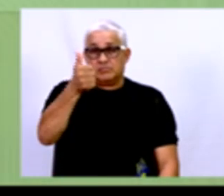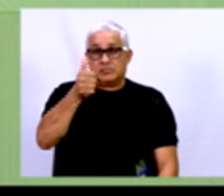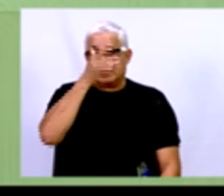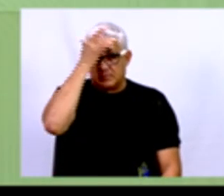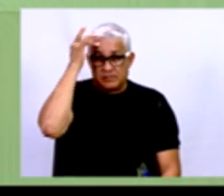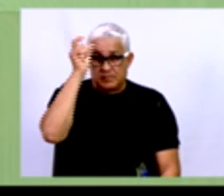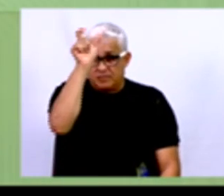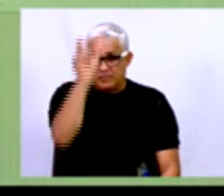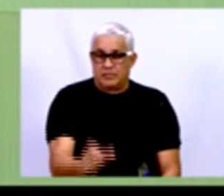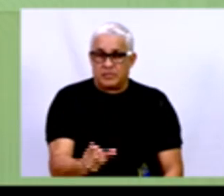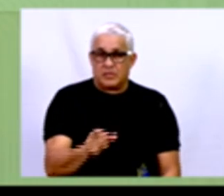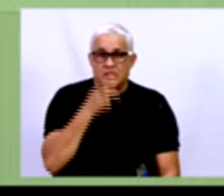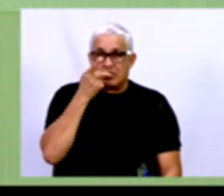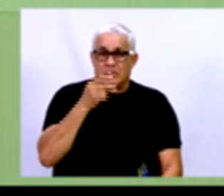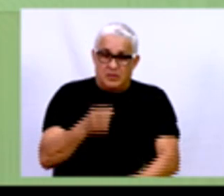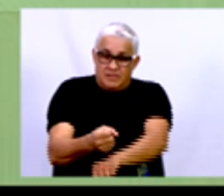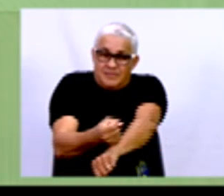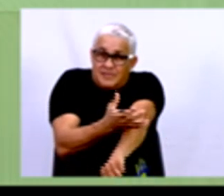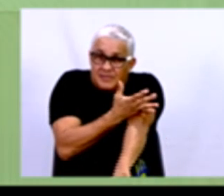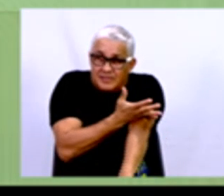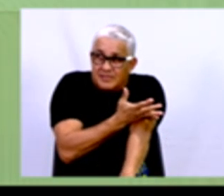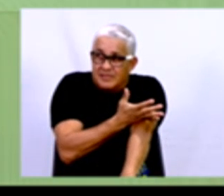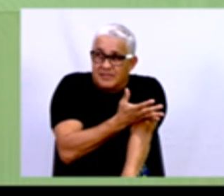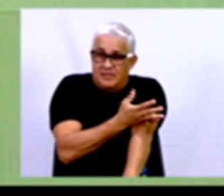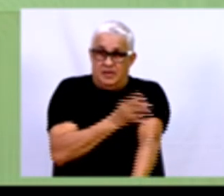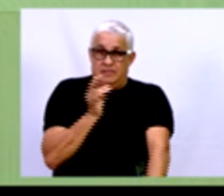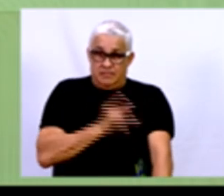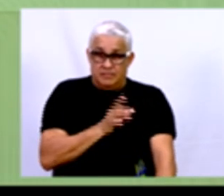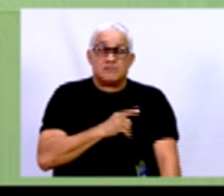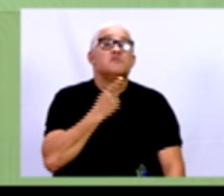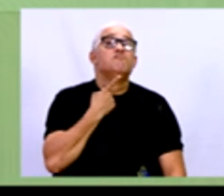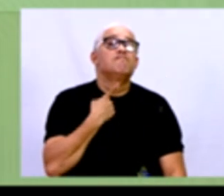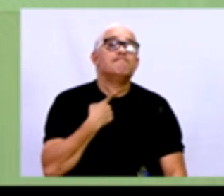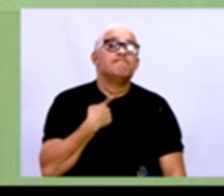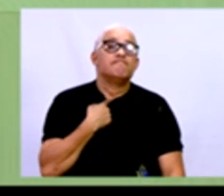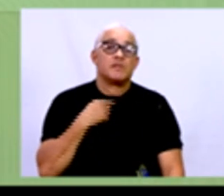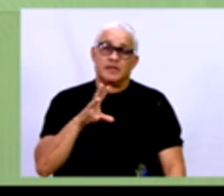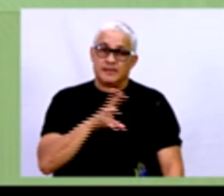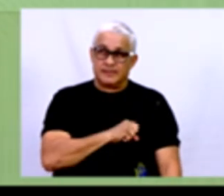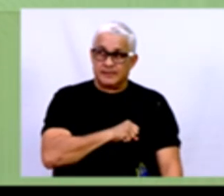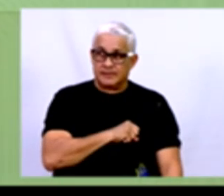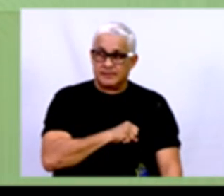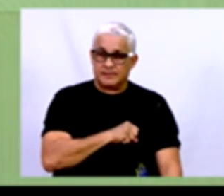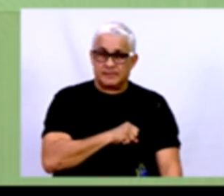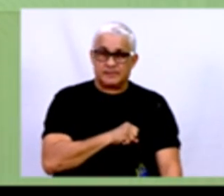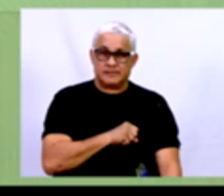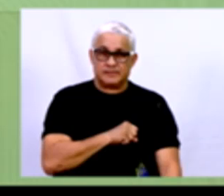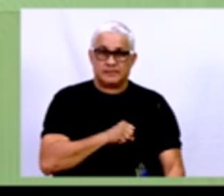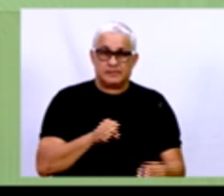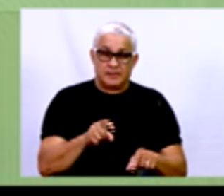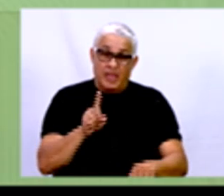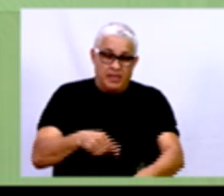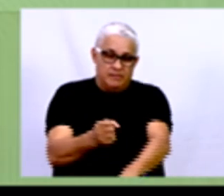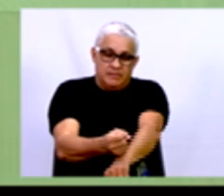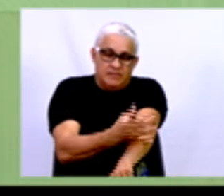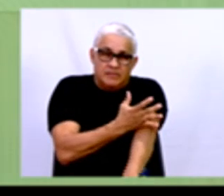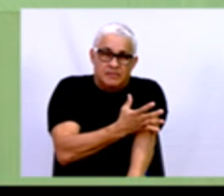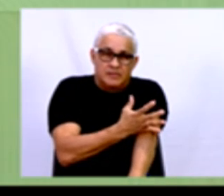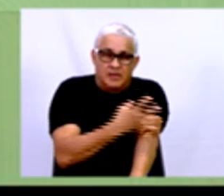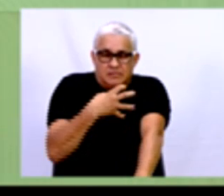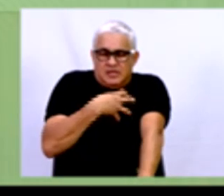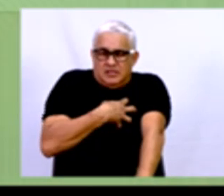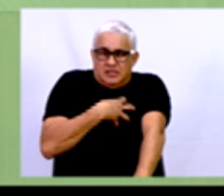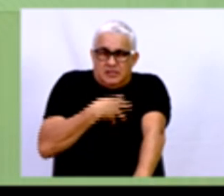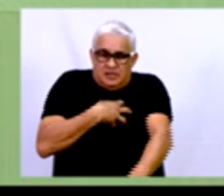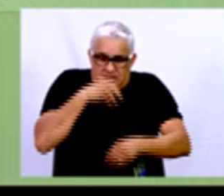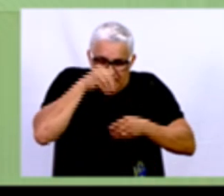por falar de emoções, ó, aqui o medo, desejo, amor, então falando de emoções, sentimentos,